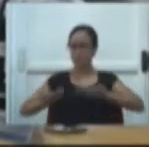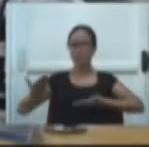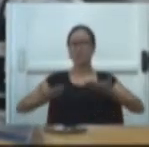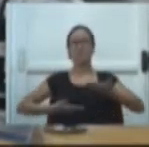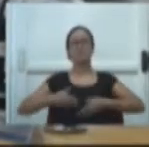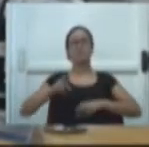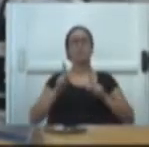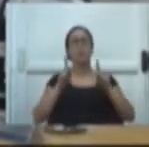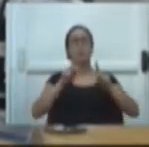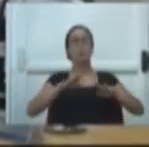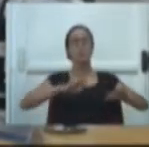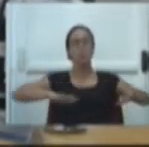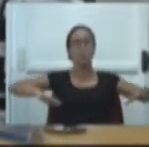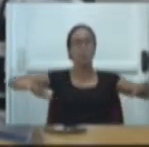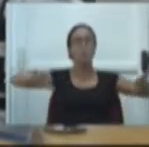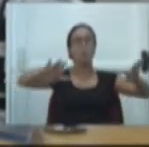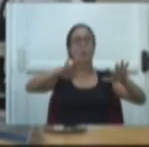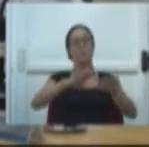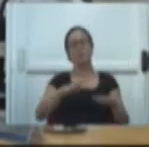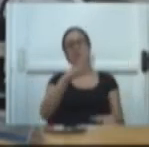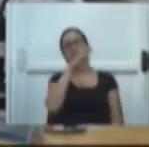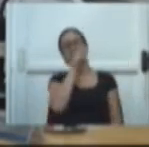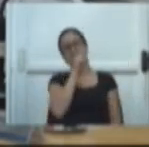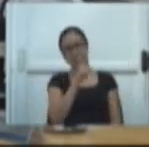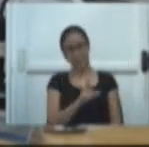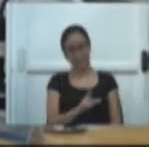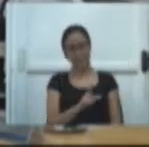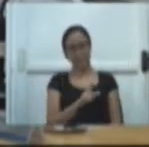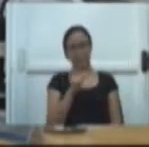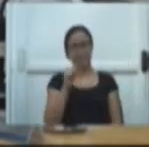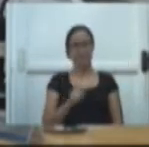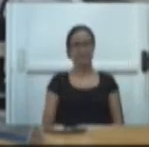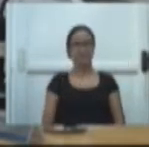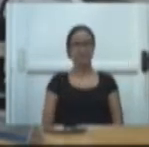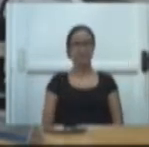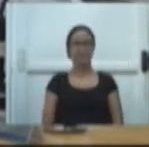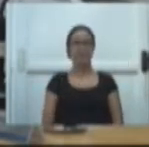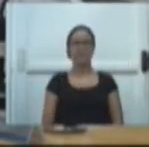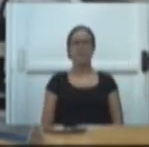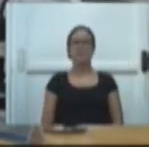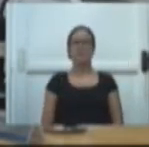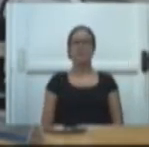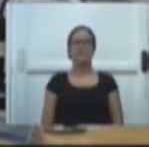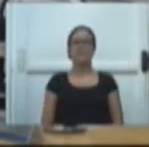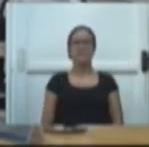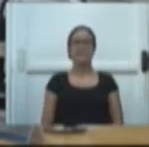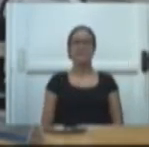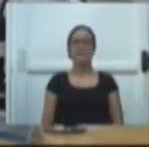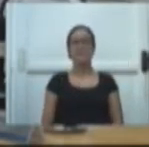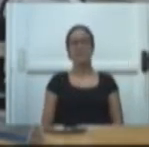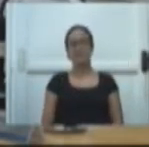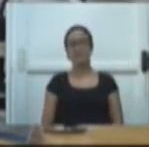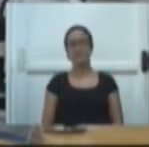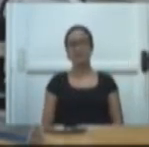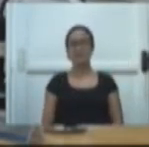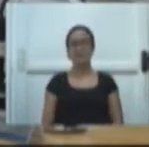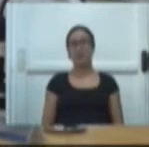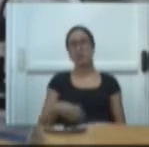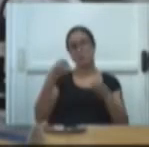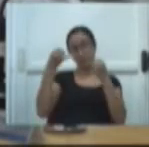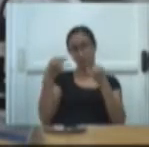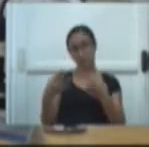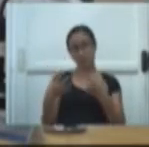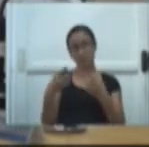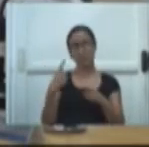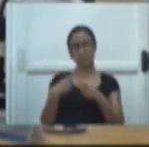total, não como profissional, como pessoa, ao cidadão, aos cidadãos limeirenses, à nossa cidade. Então, contar um pouquinho da sua